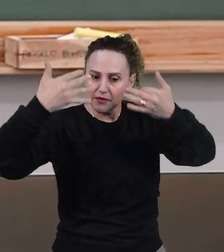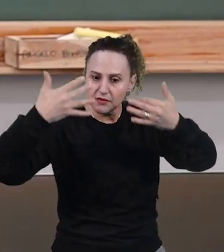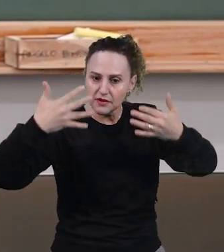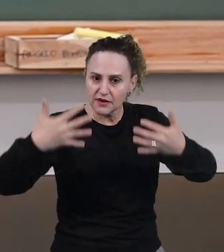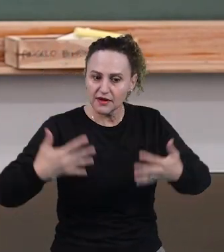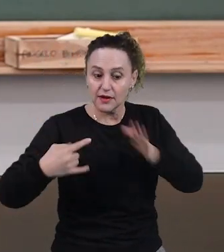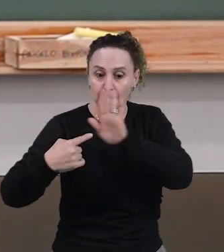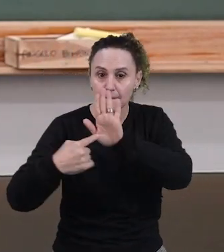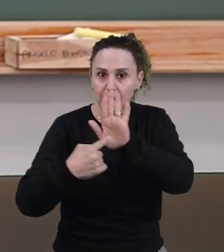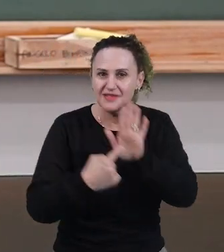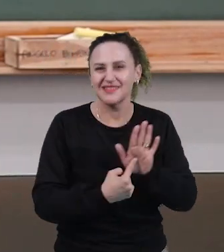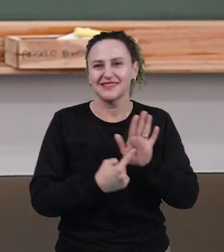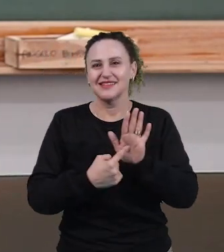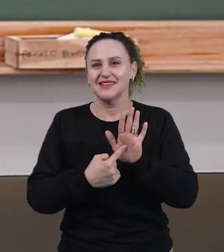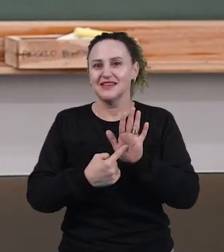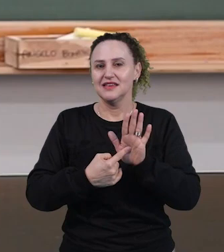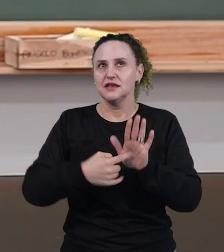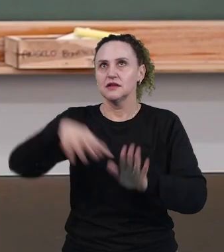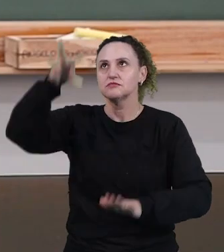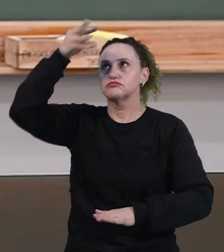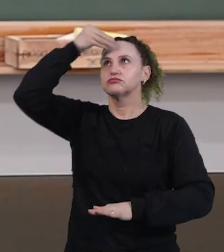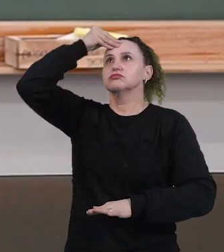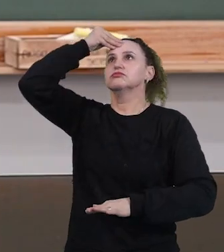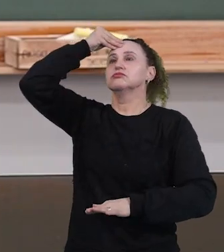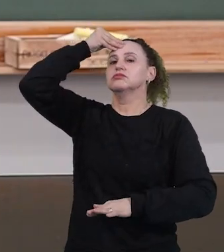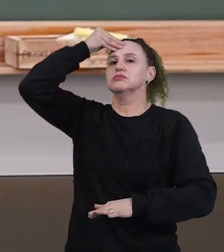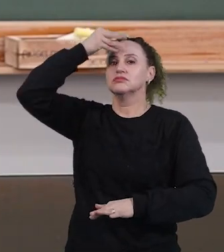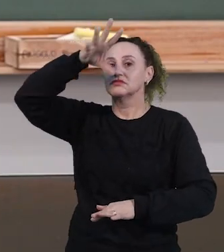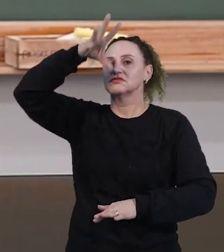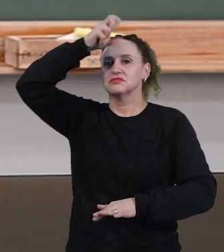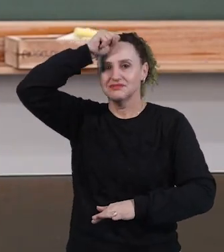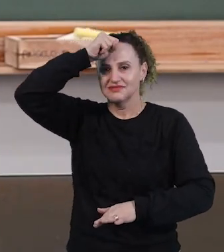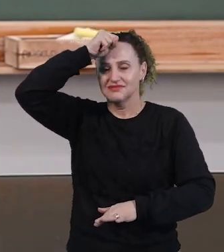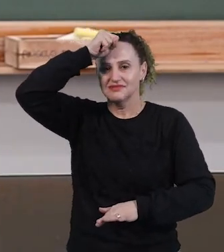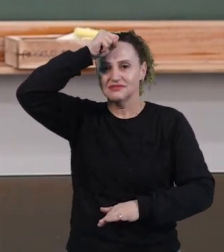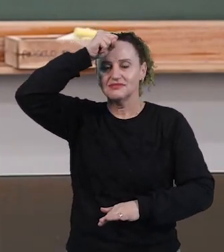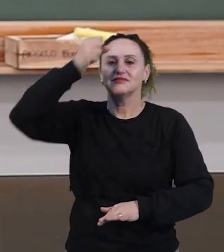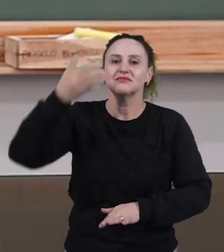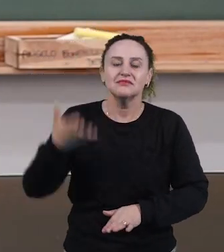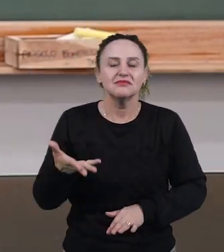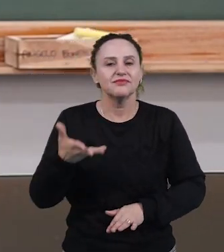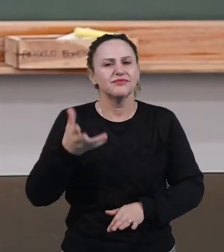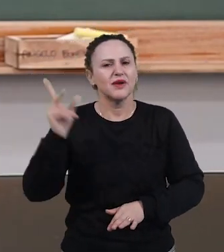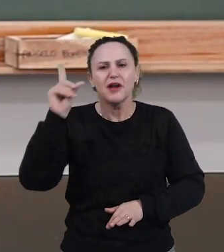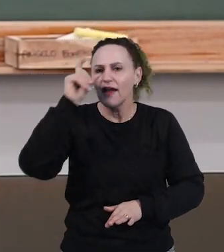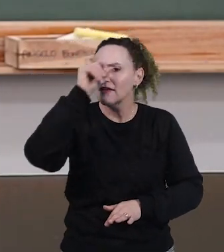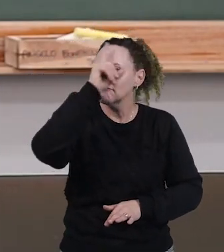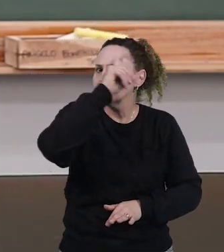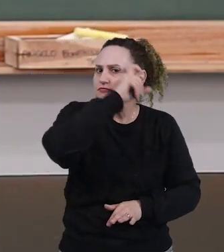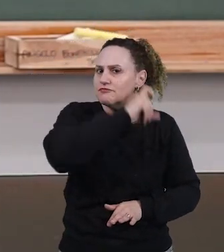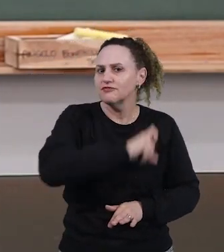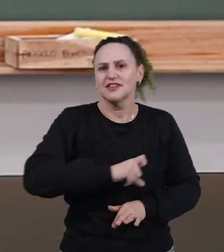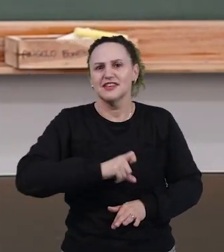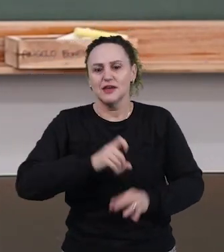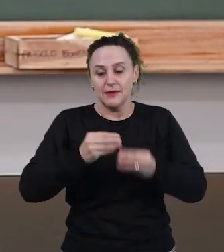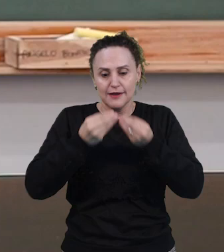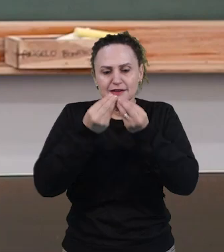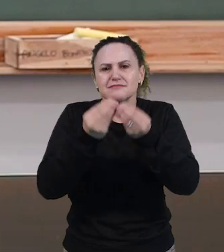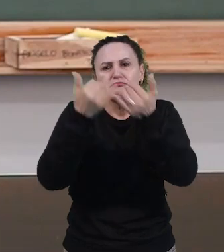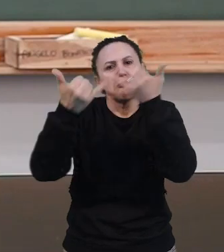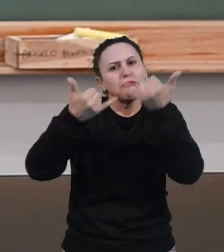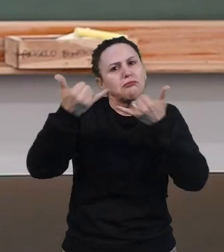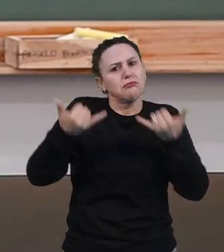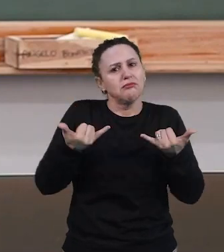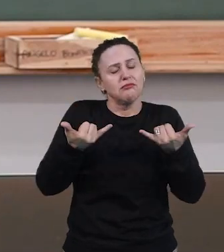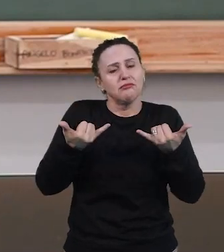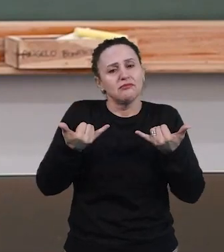aí elas vão aprendendo sobre tudo isso. Mas realmente, né? É muito difícil para ela entregar o brinquedo pro